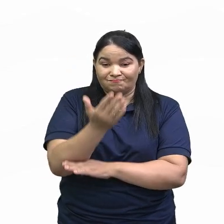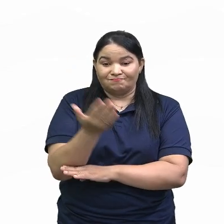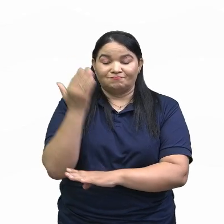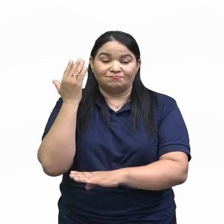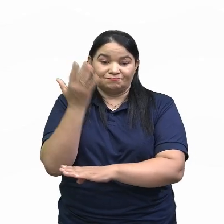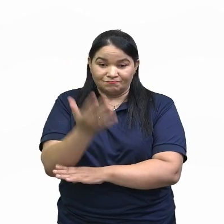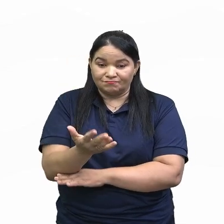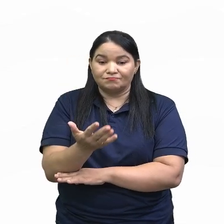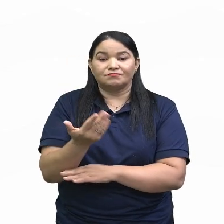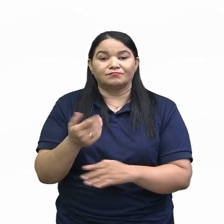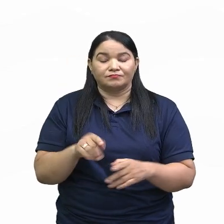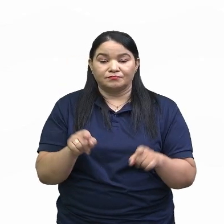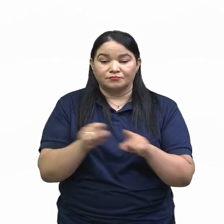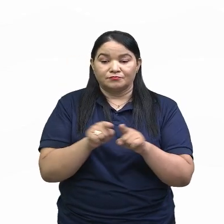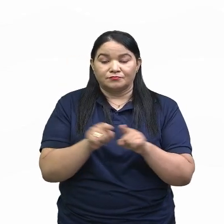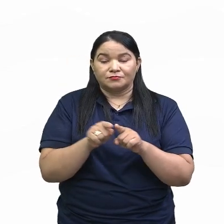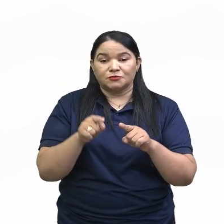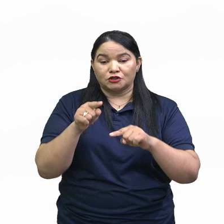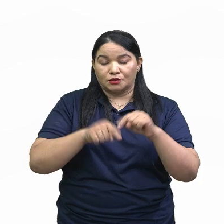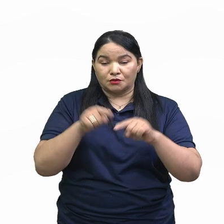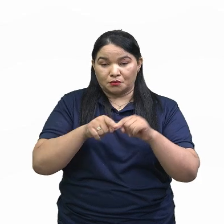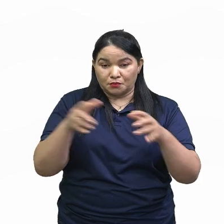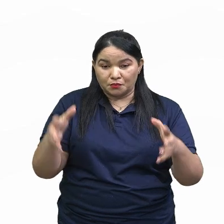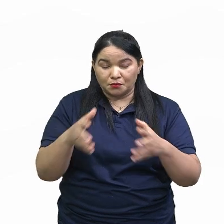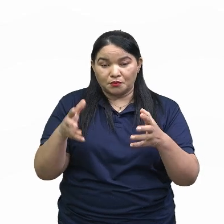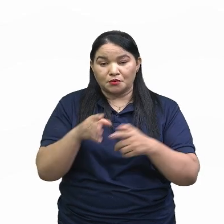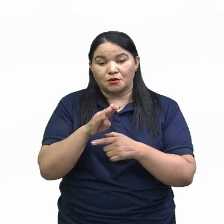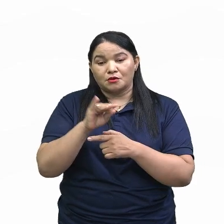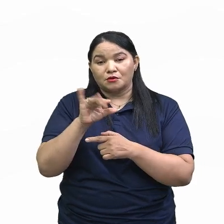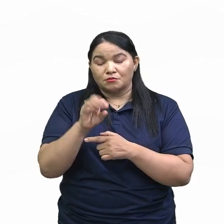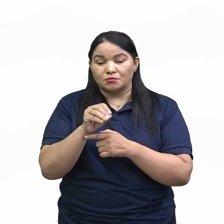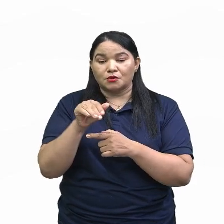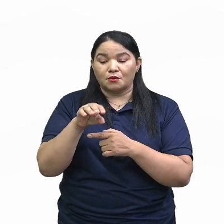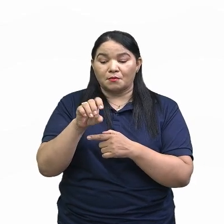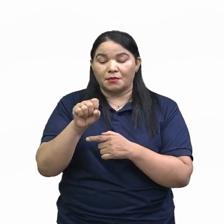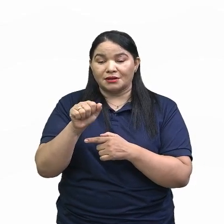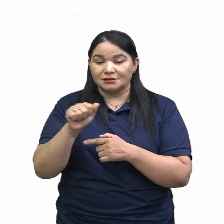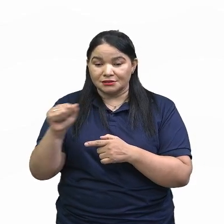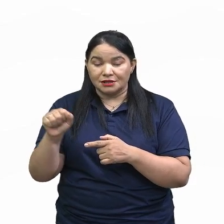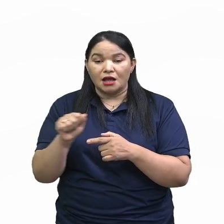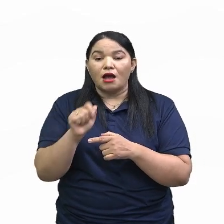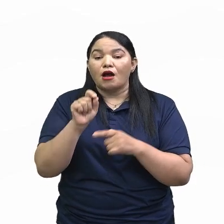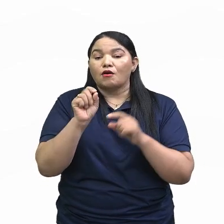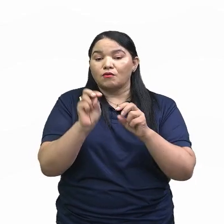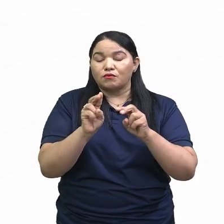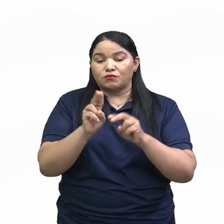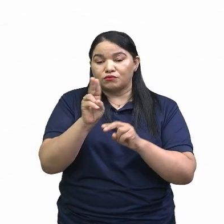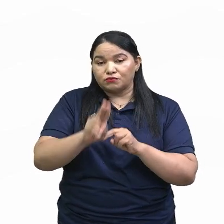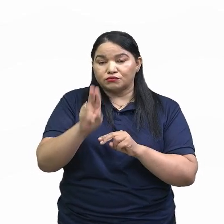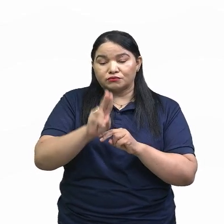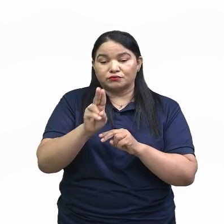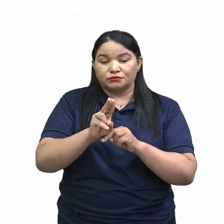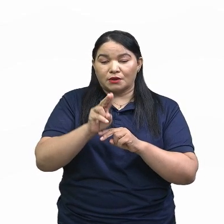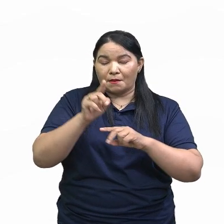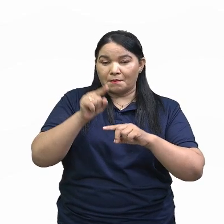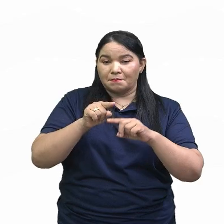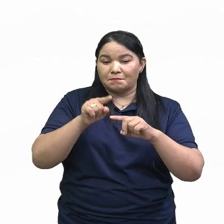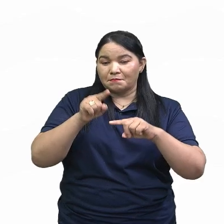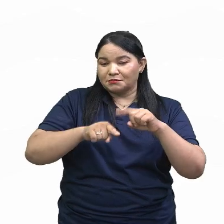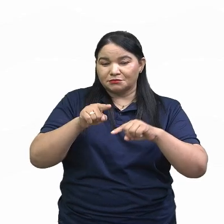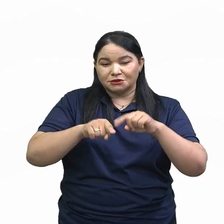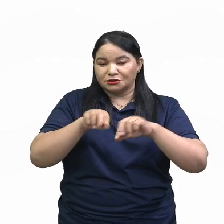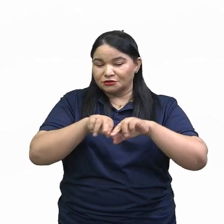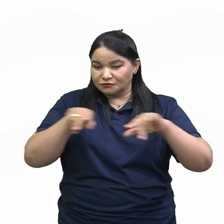de biomassa para obtenção de energia por meio da queima de plantas, madeiras e materiais vegetais e animais